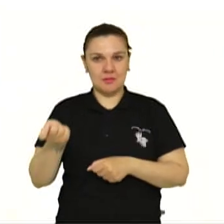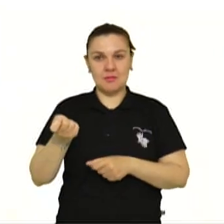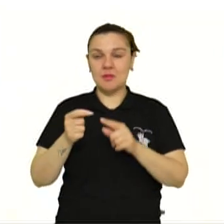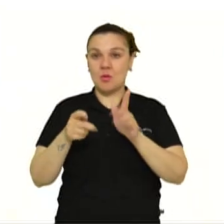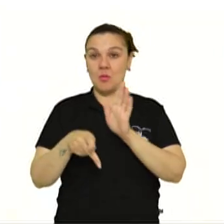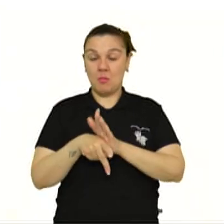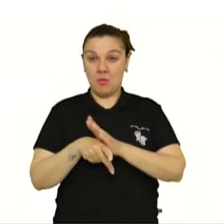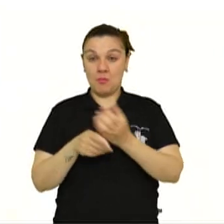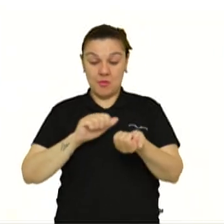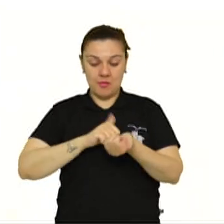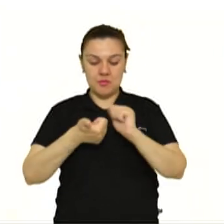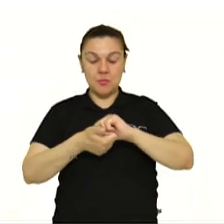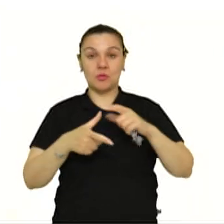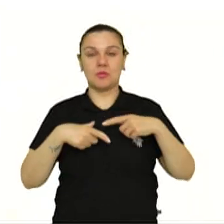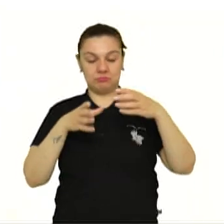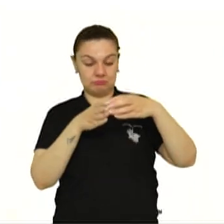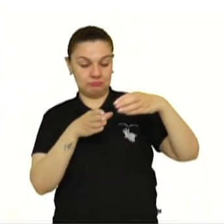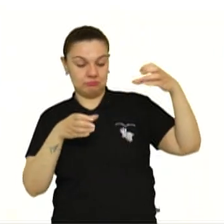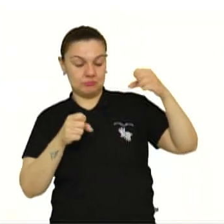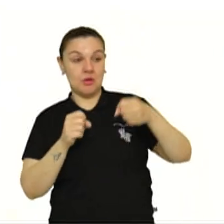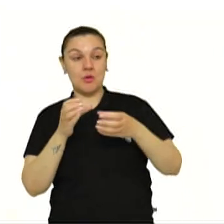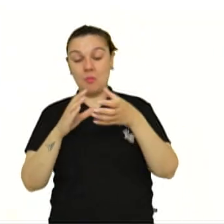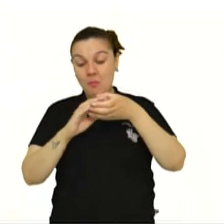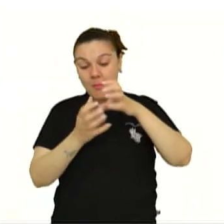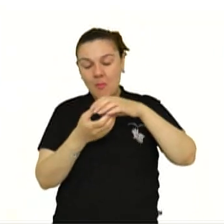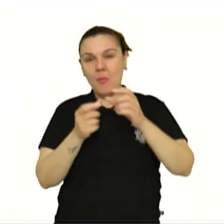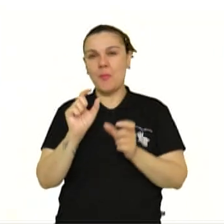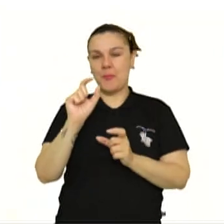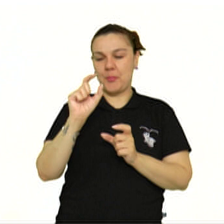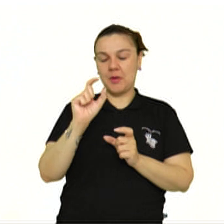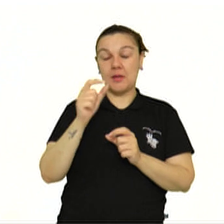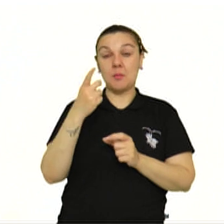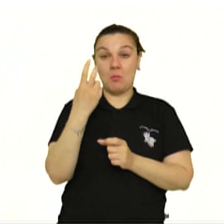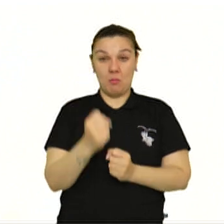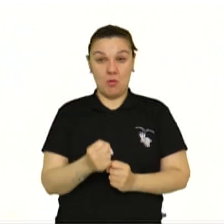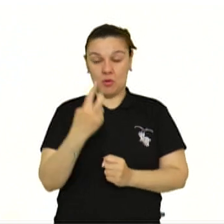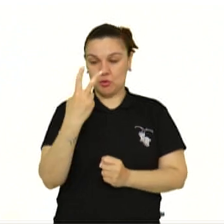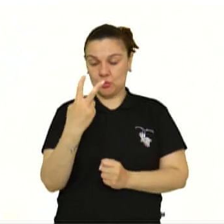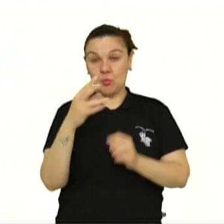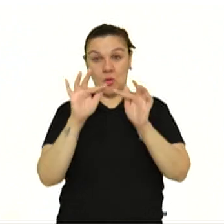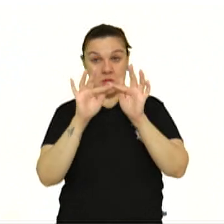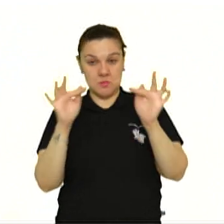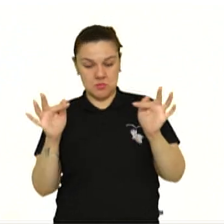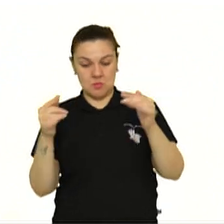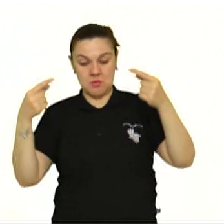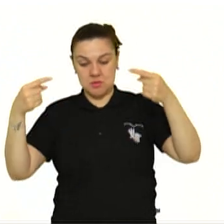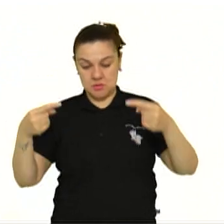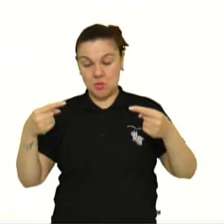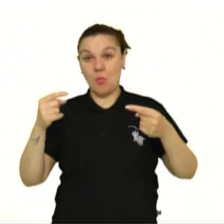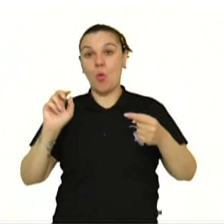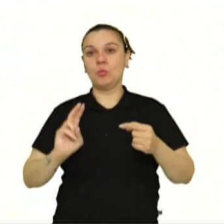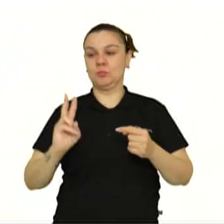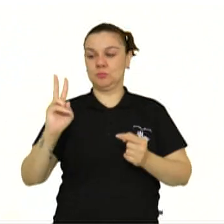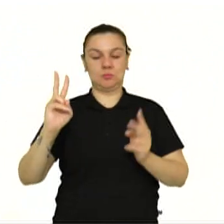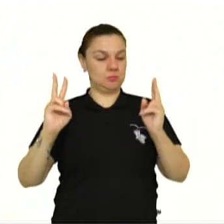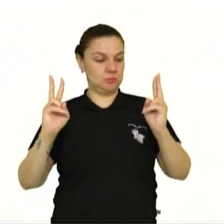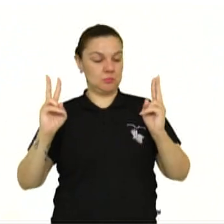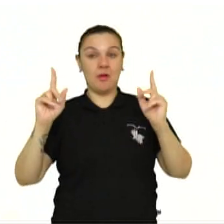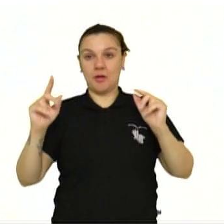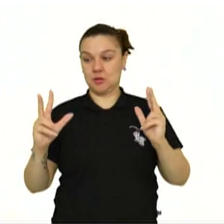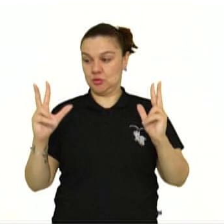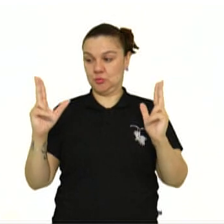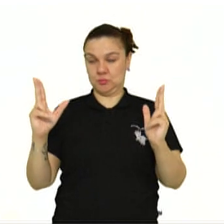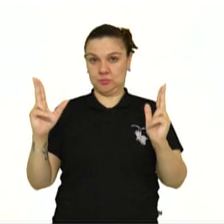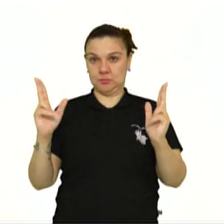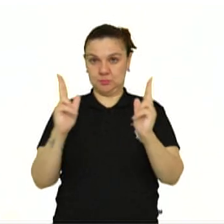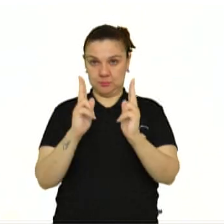Tênis é um desporto praticado com raquetes e uma bola pequena. Pode ser jogado por 2, que a gente chama de simples, ou por 2 pares, que a gente chama de